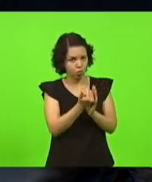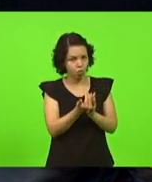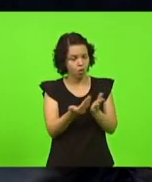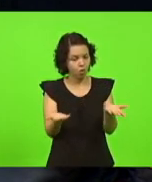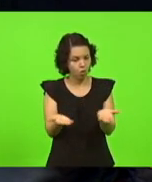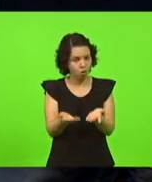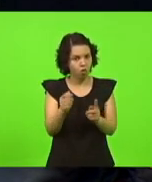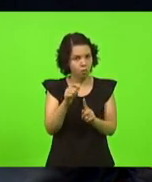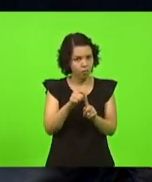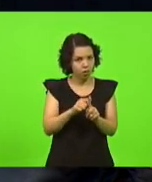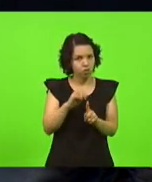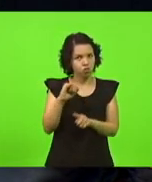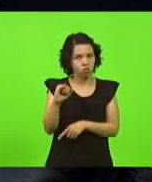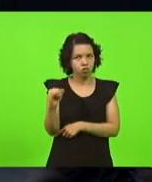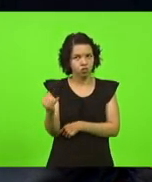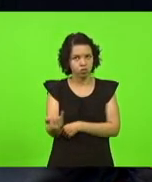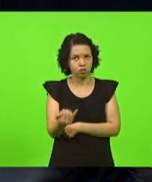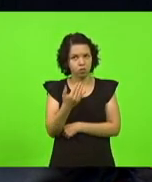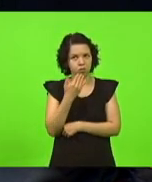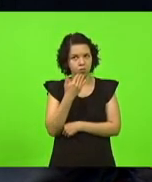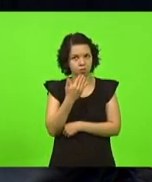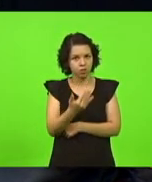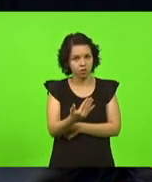peço voto 2, não